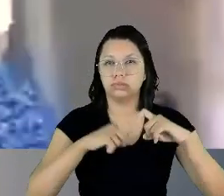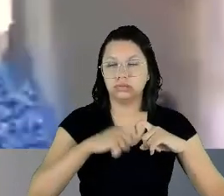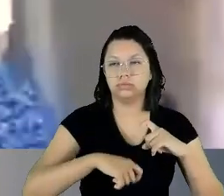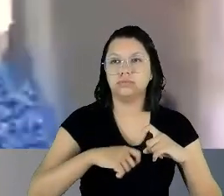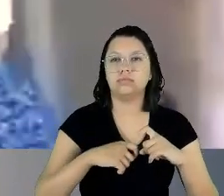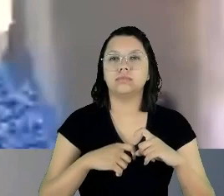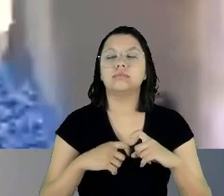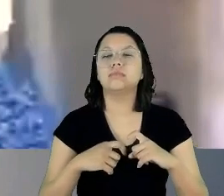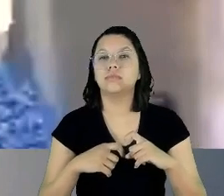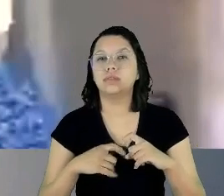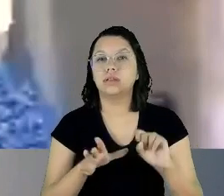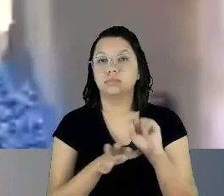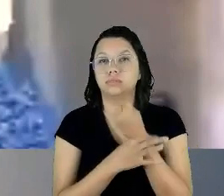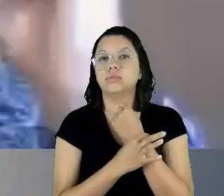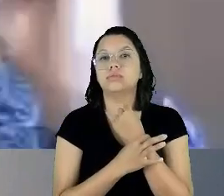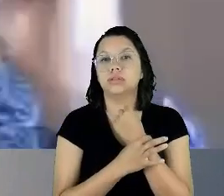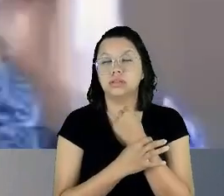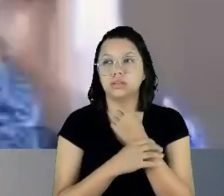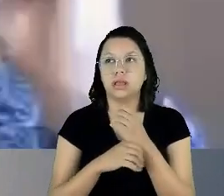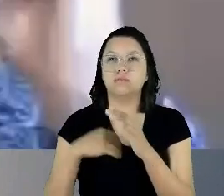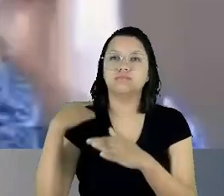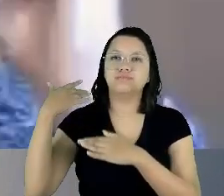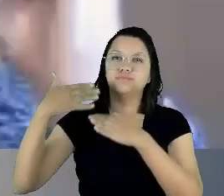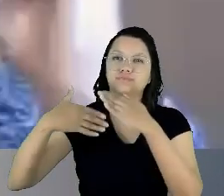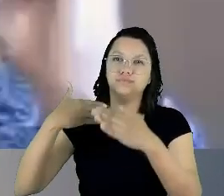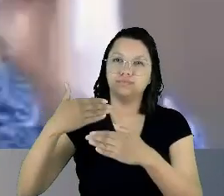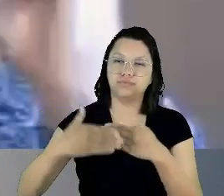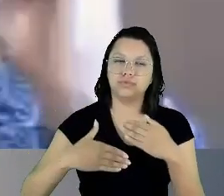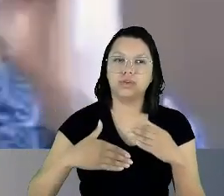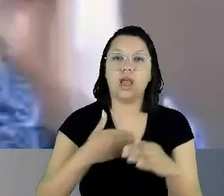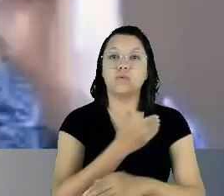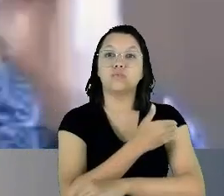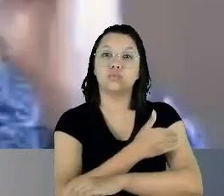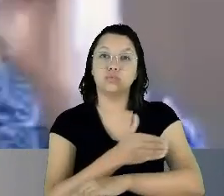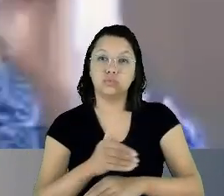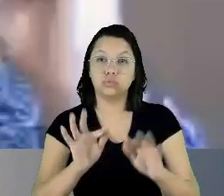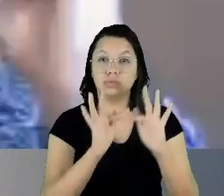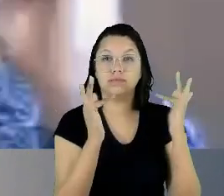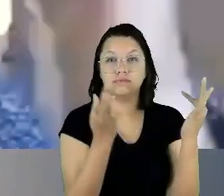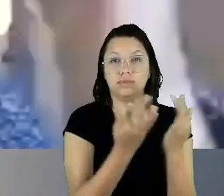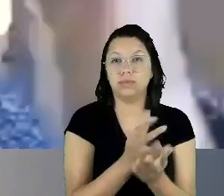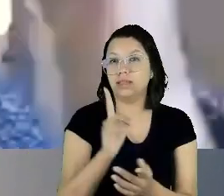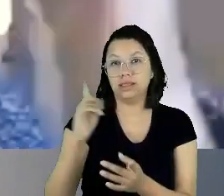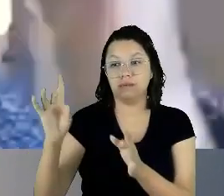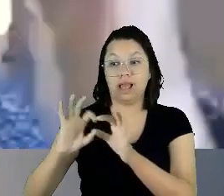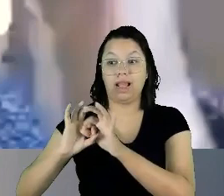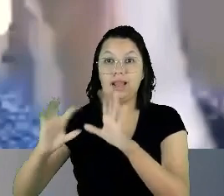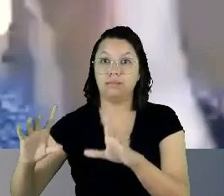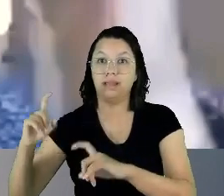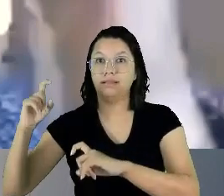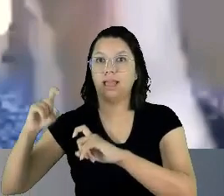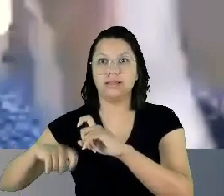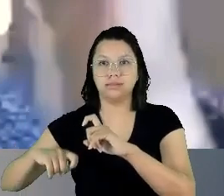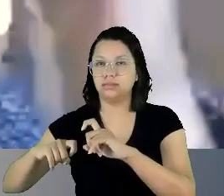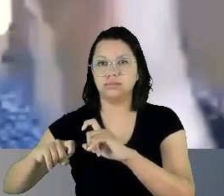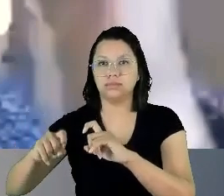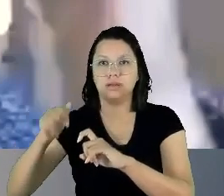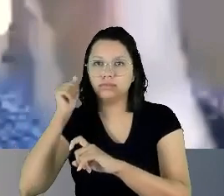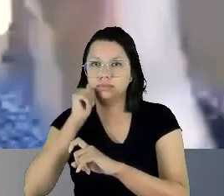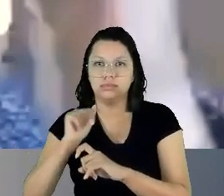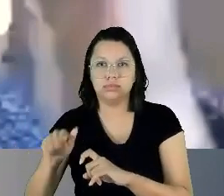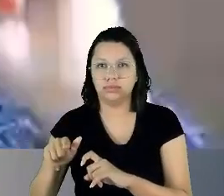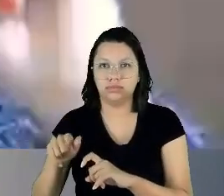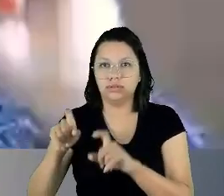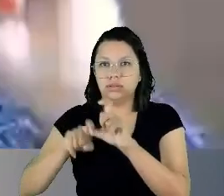jurídico a ser protegido por séculos era o costume e a família, não a liberdade sexual, a dignidade e a autonomia da